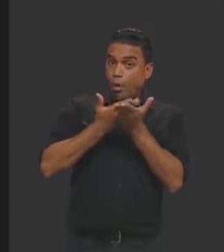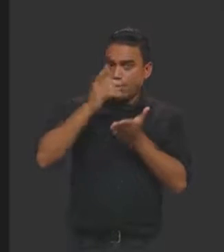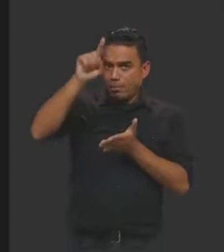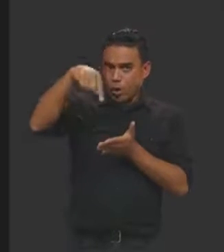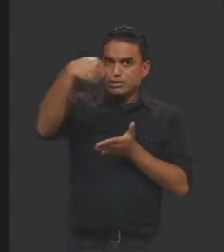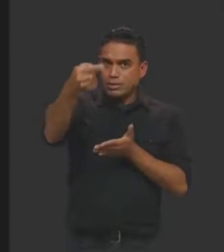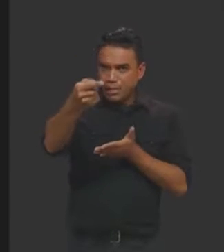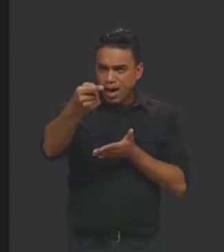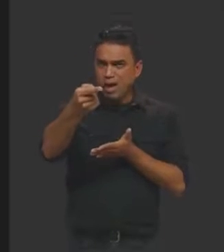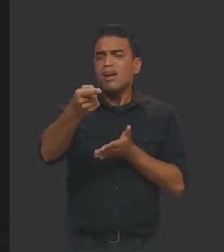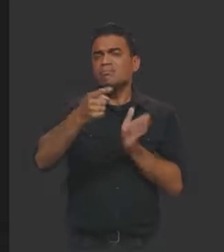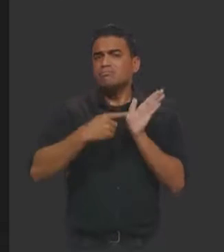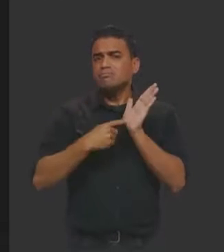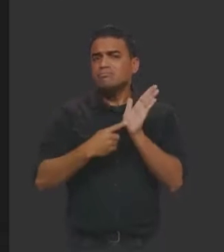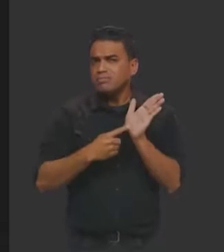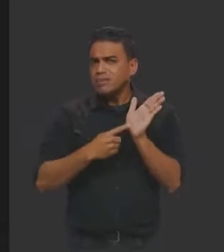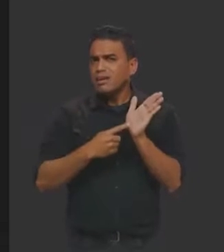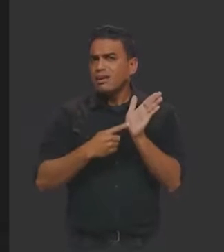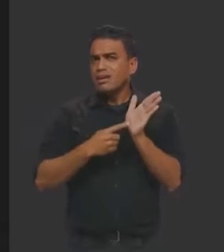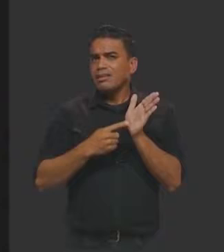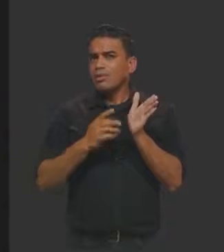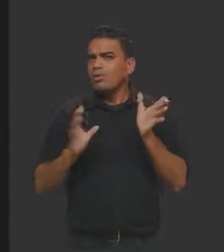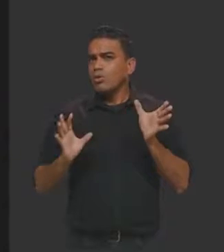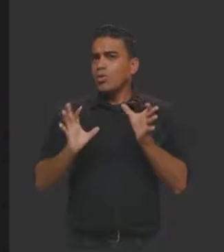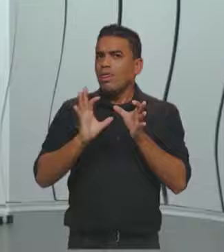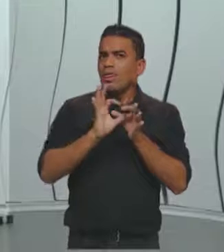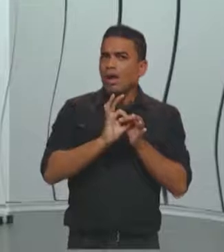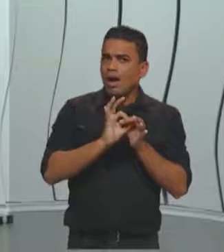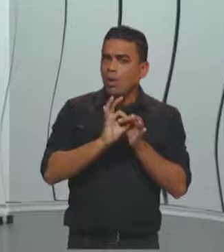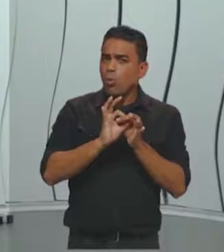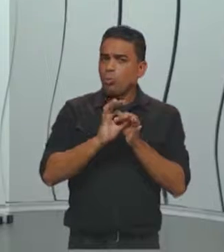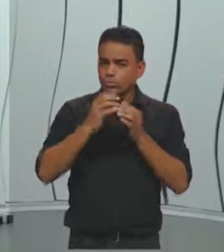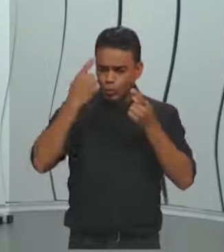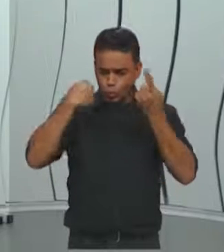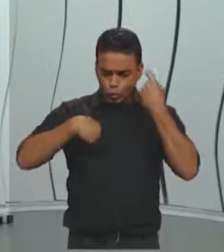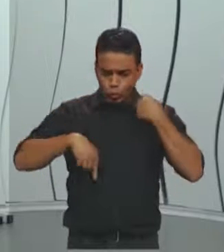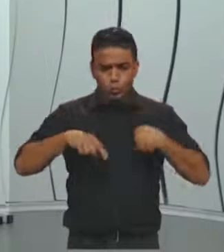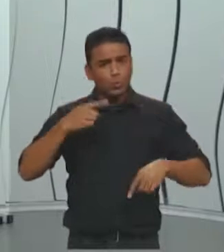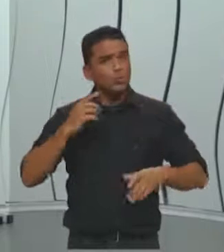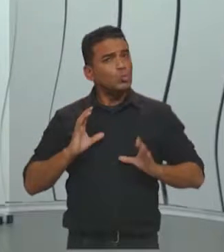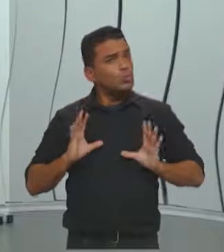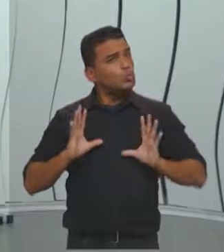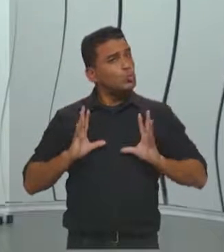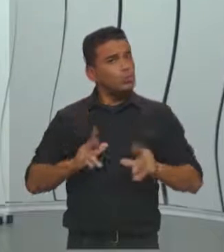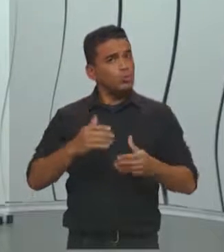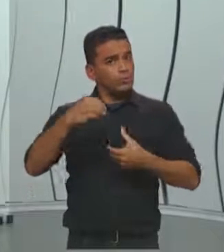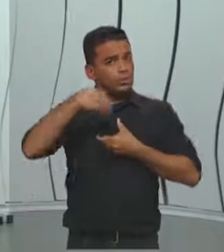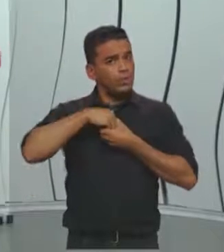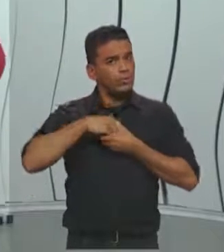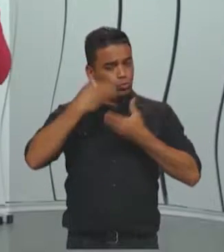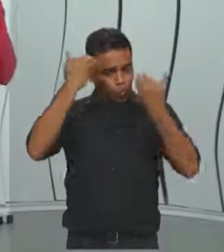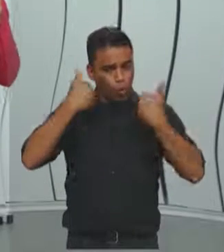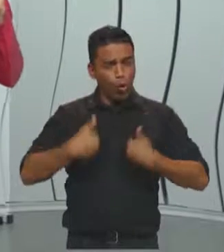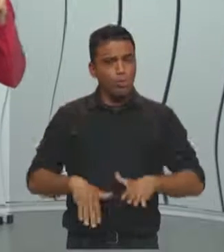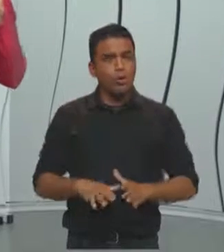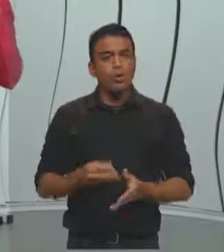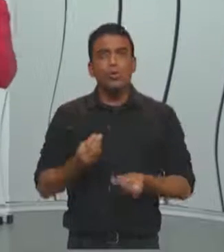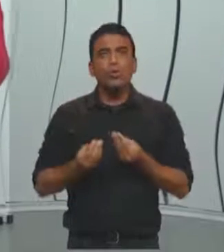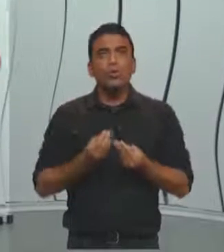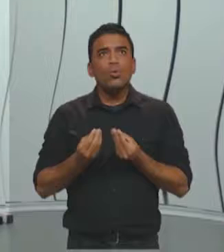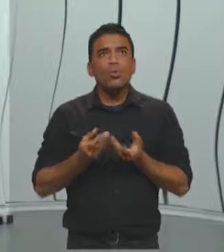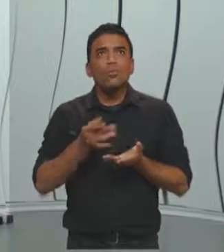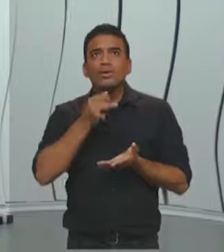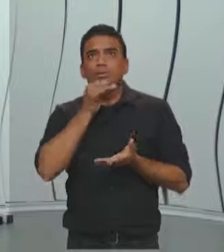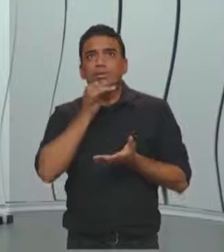gente vai trabalhar aí sobre a integração entre os sistemas. Eu quero que você entenda na próxima aula aí como que